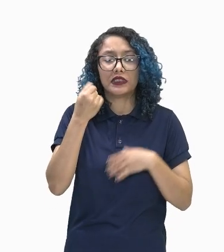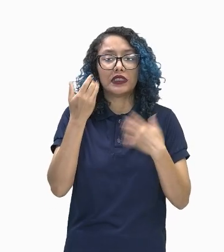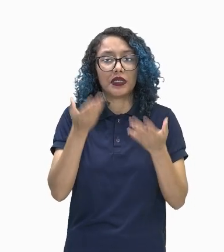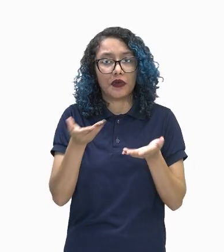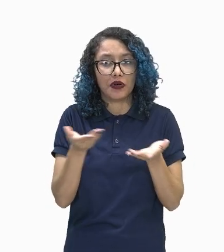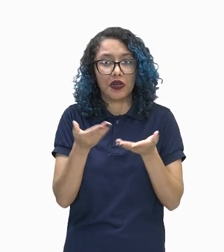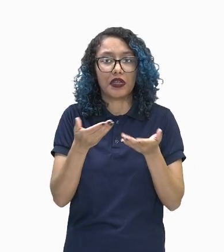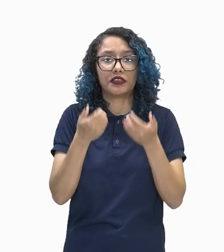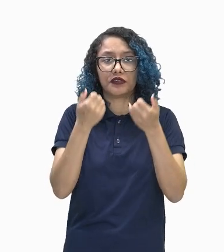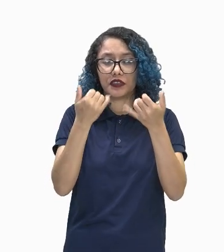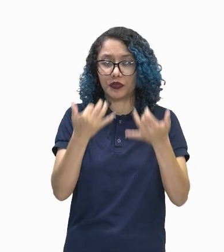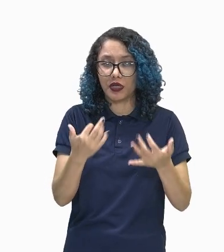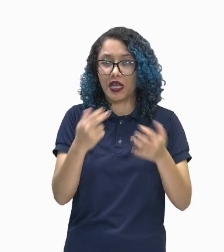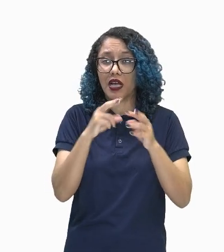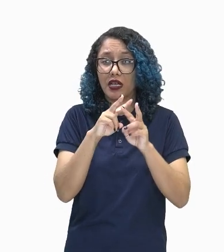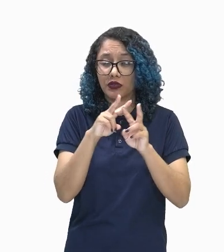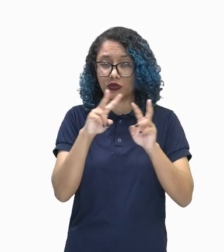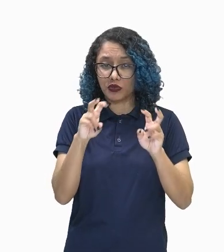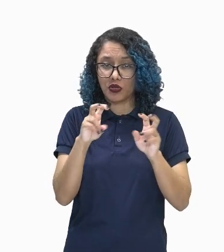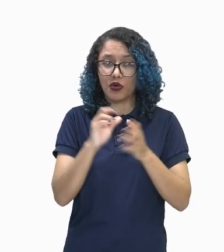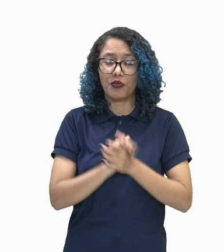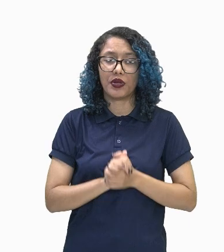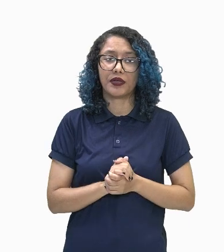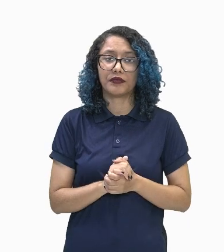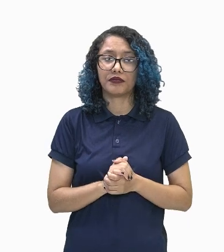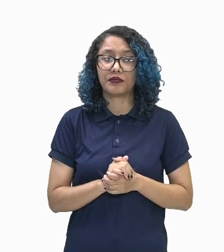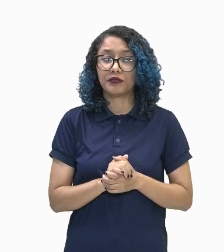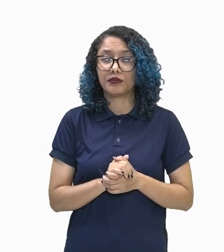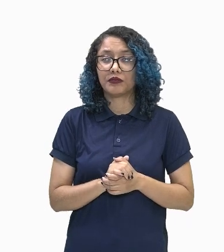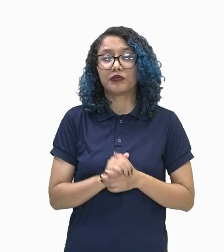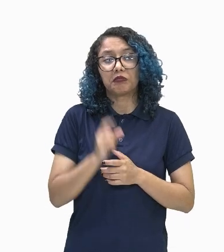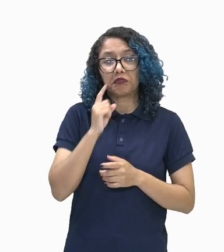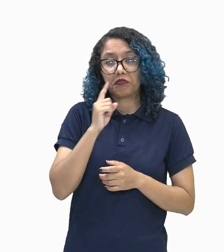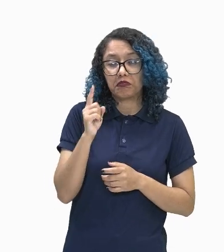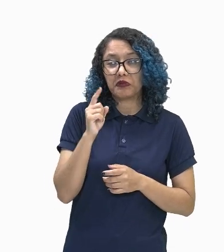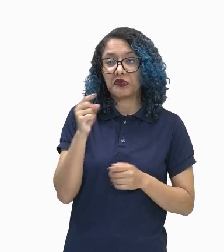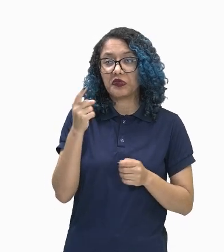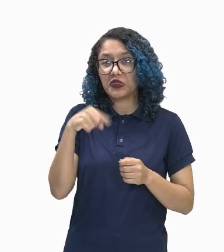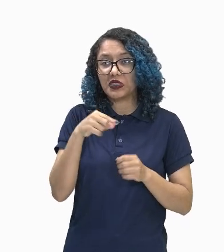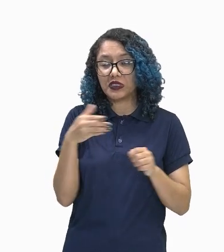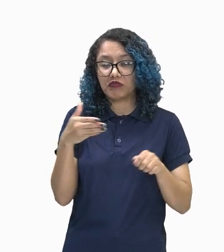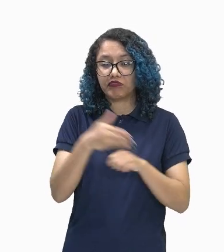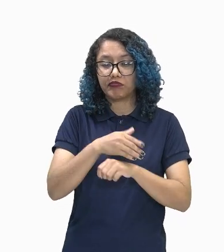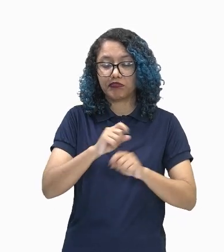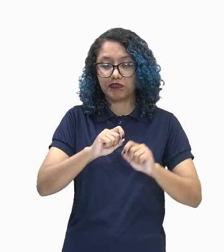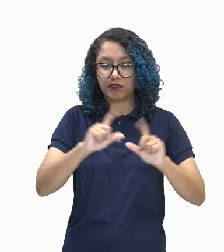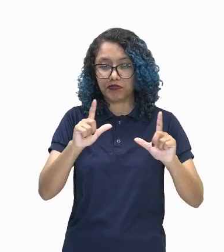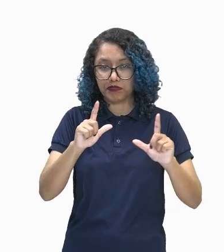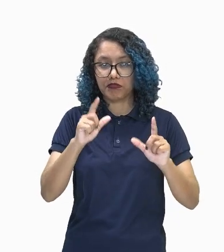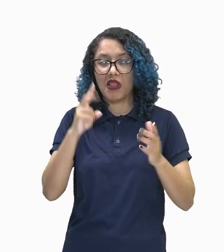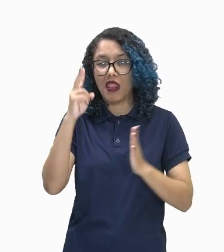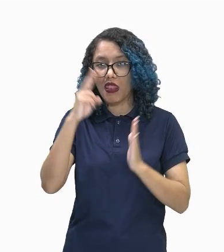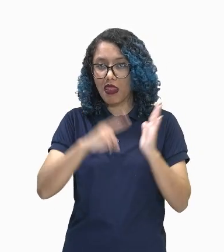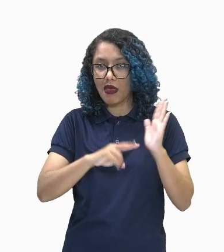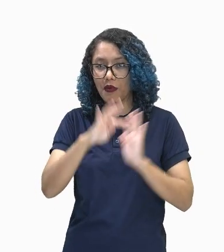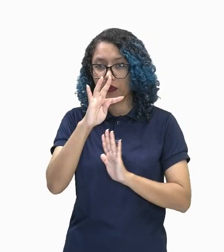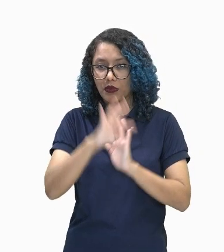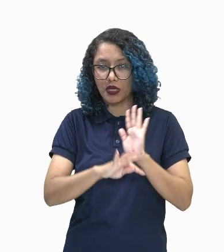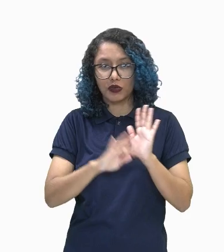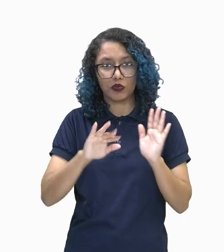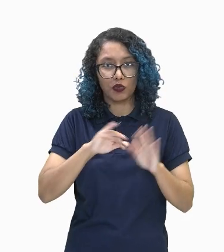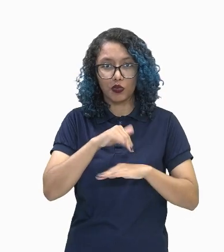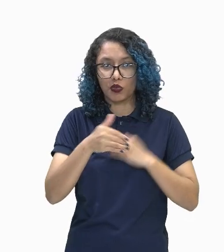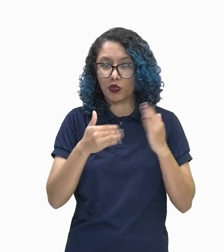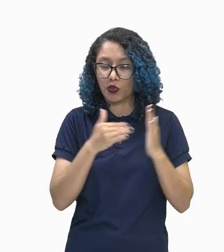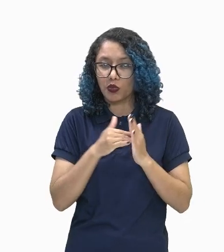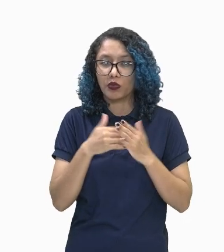vocês irão encontrar, né, quando tiver acesso ao texto de forma integral. Então, conforme dados